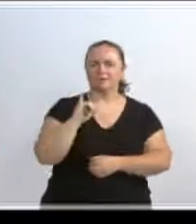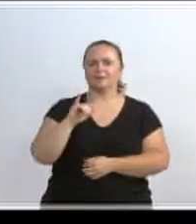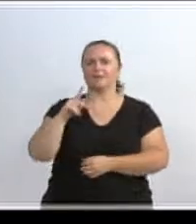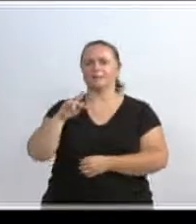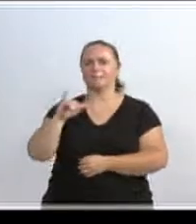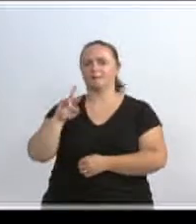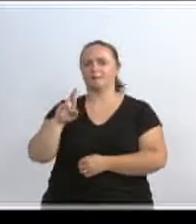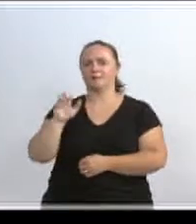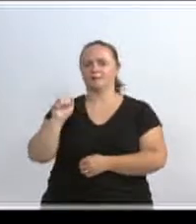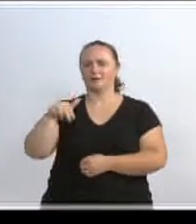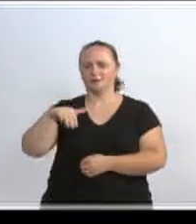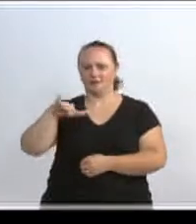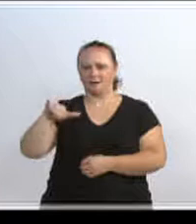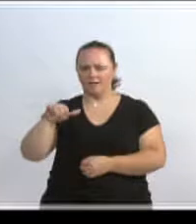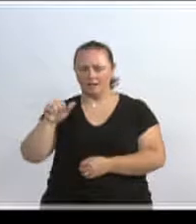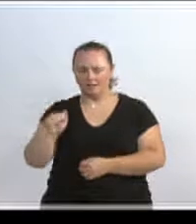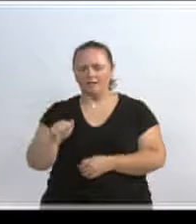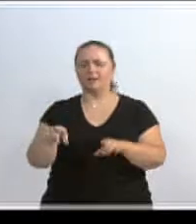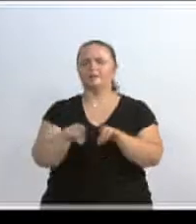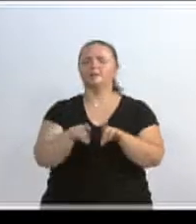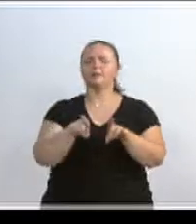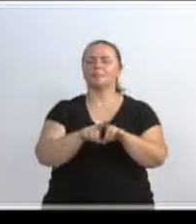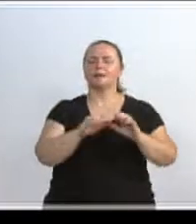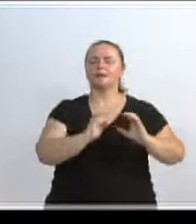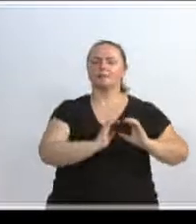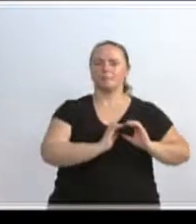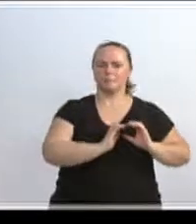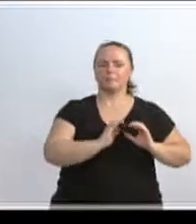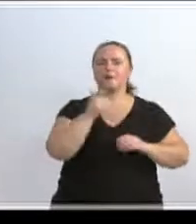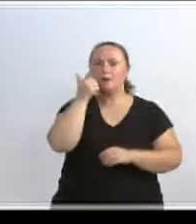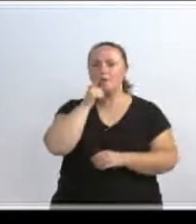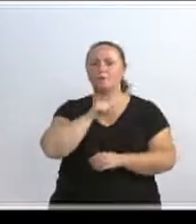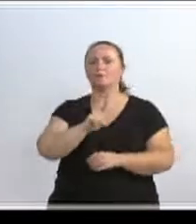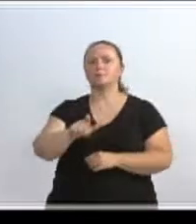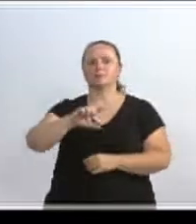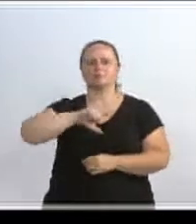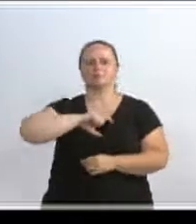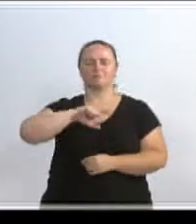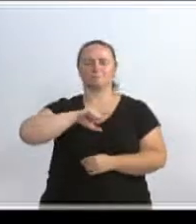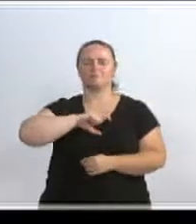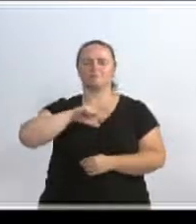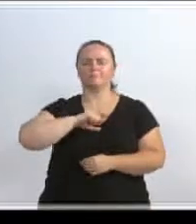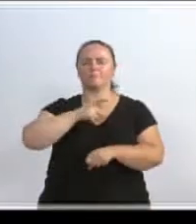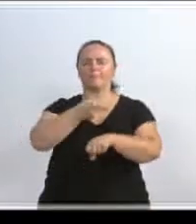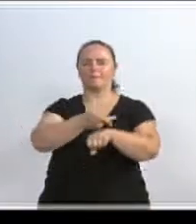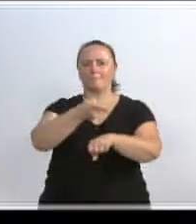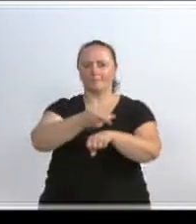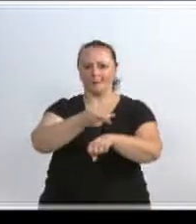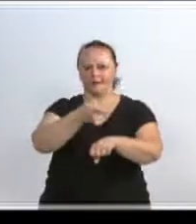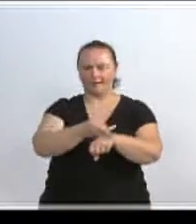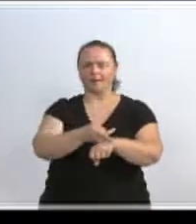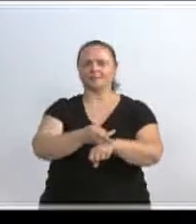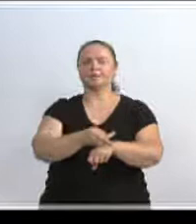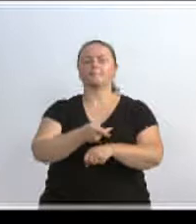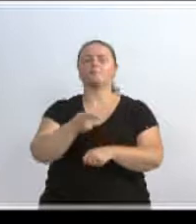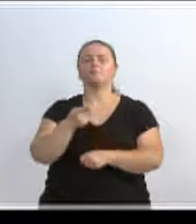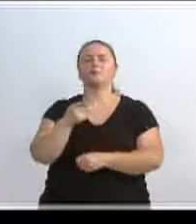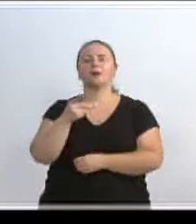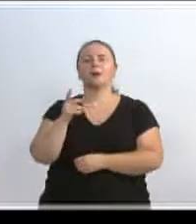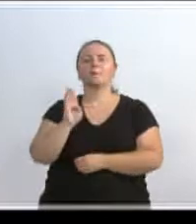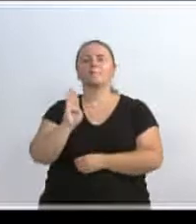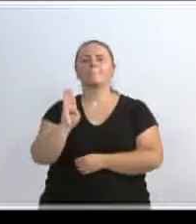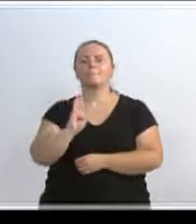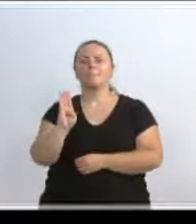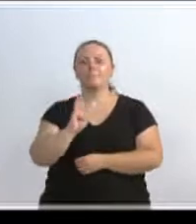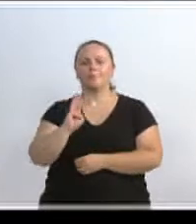que conseguiram medalha de prata e medalha de bronze. A medalha de prata veio para Bianca Mafra, a medalha de bronze para Mike